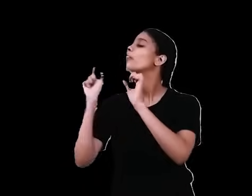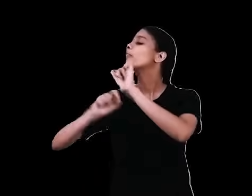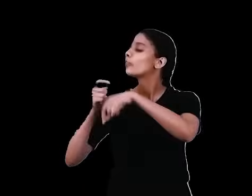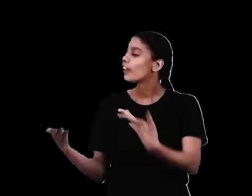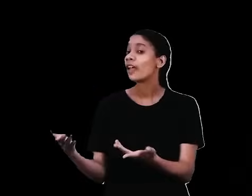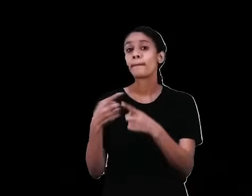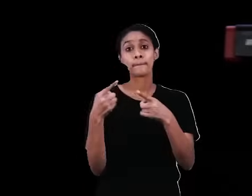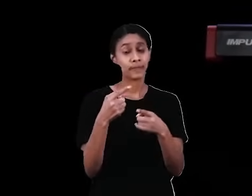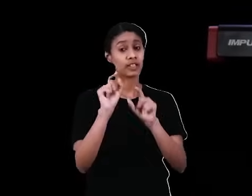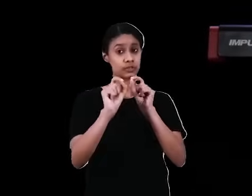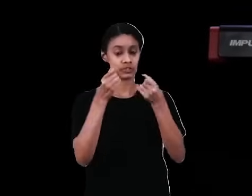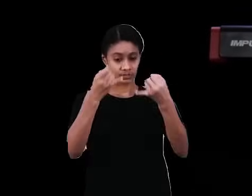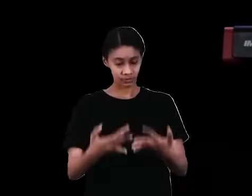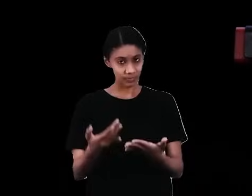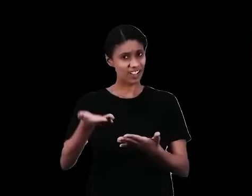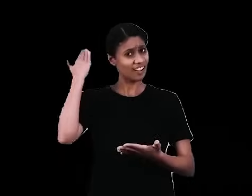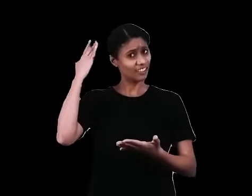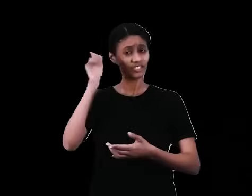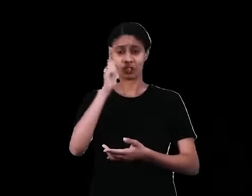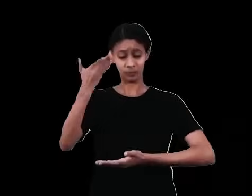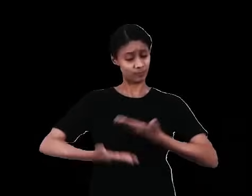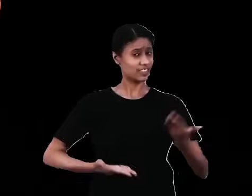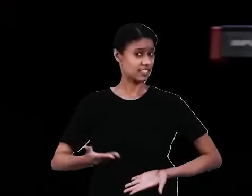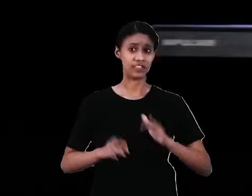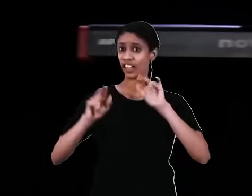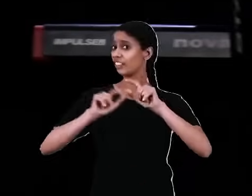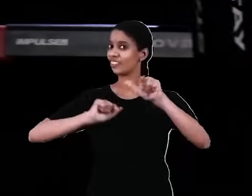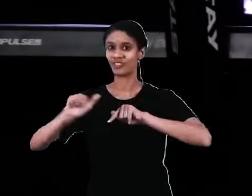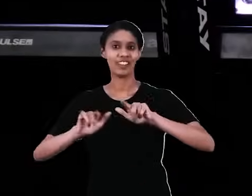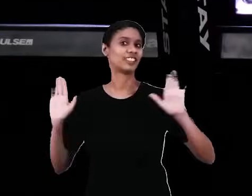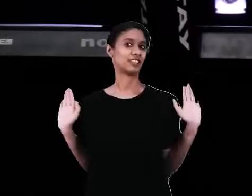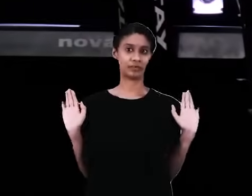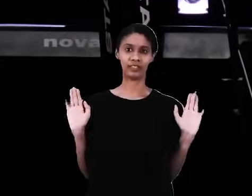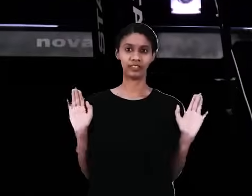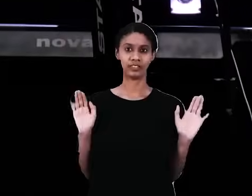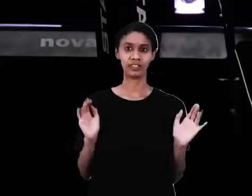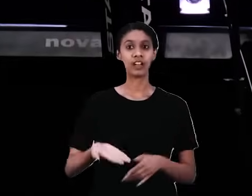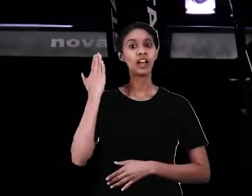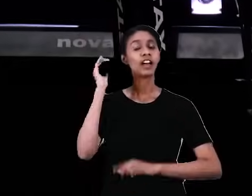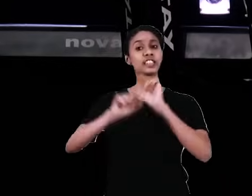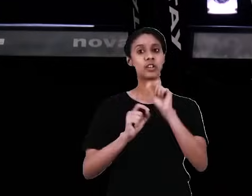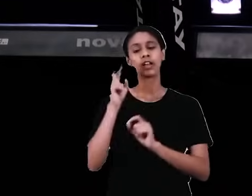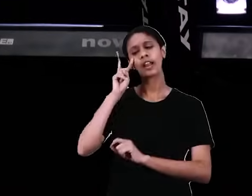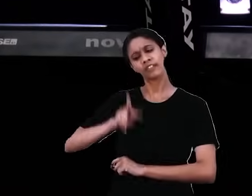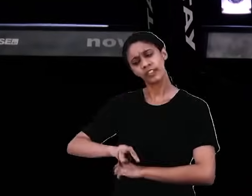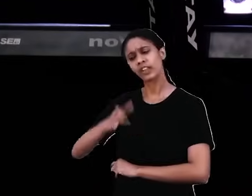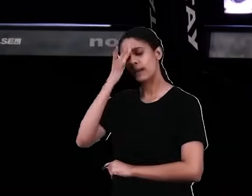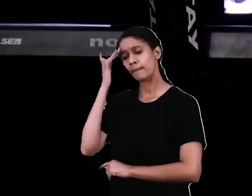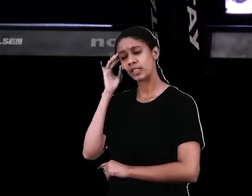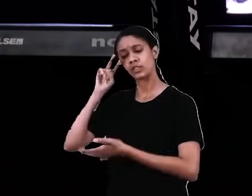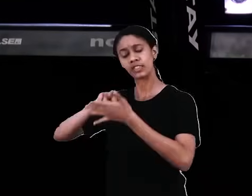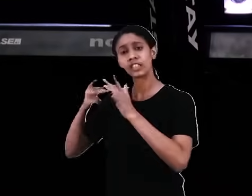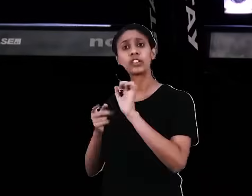Mas deixa eu falar uma coisa, naquela época não era servo, não era funcionário. Ela ouvia aquele camarada, era um sinônimo